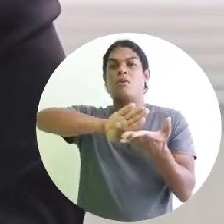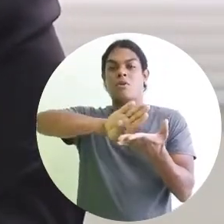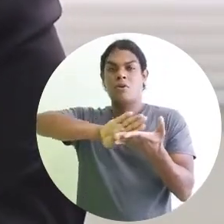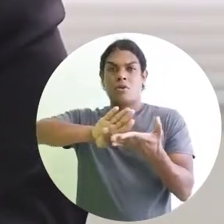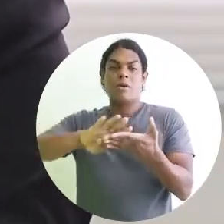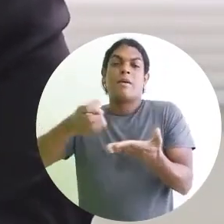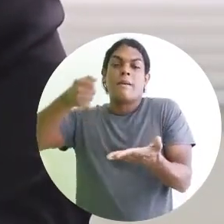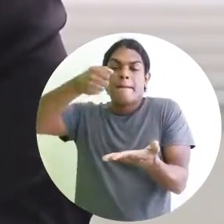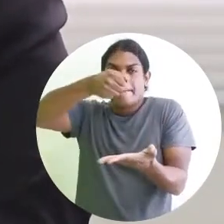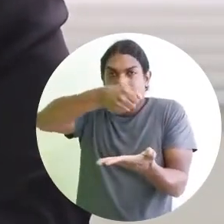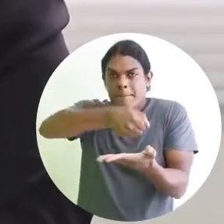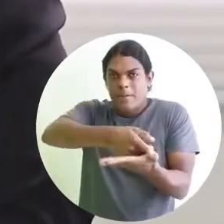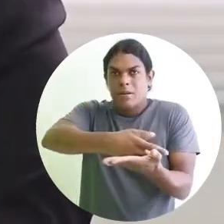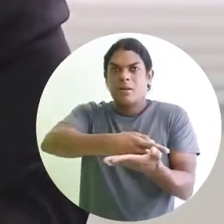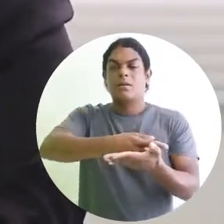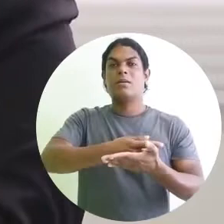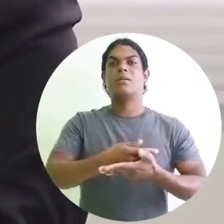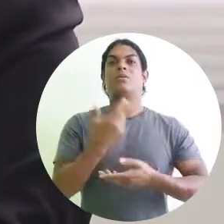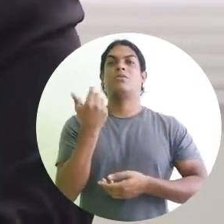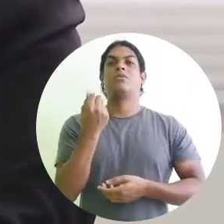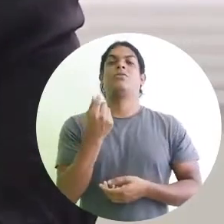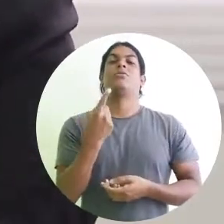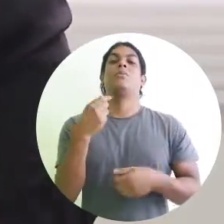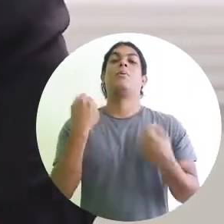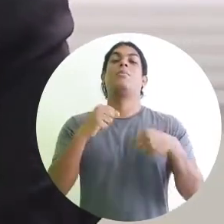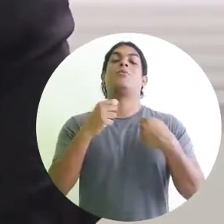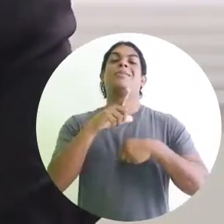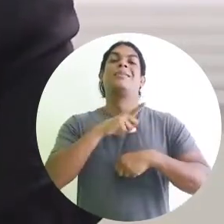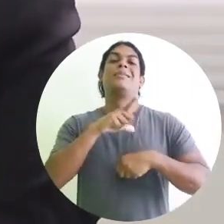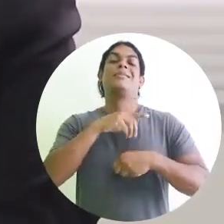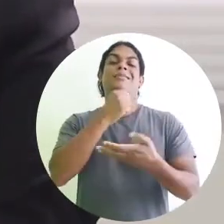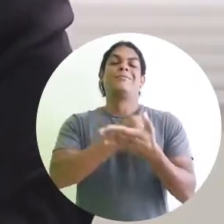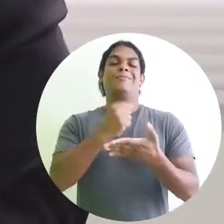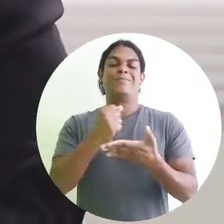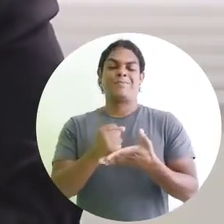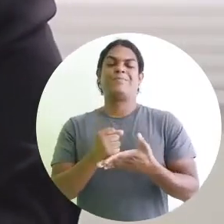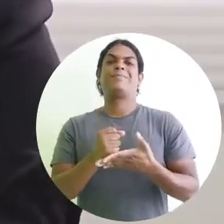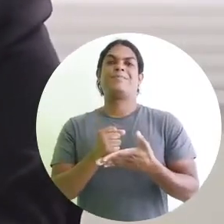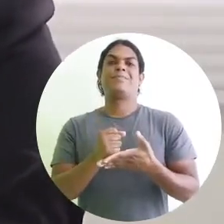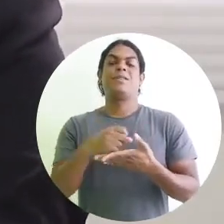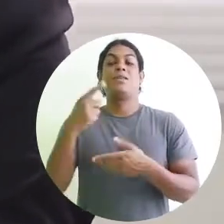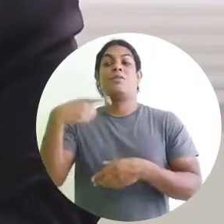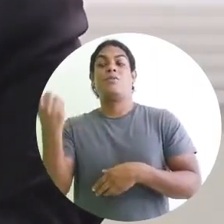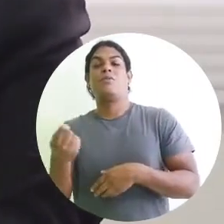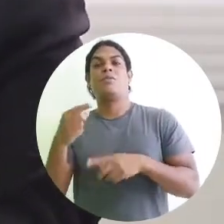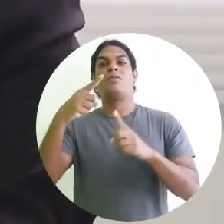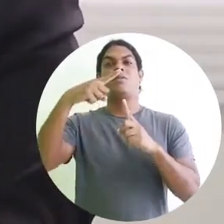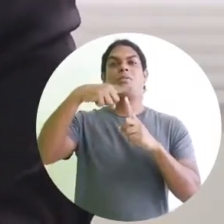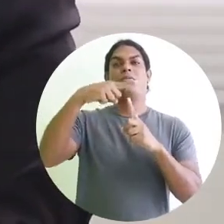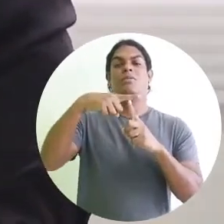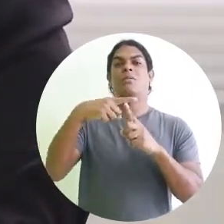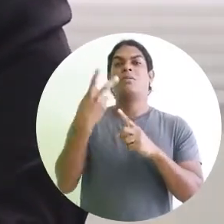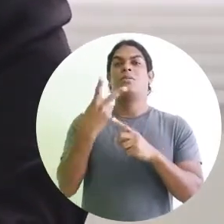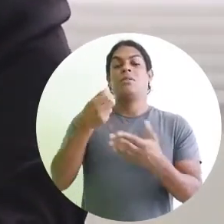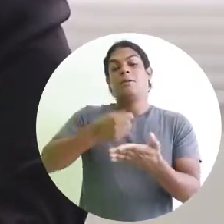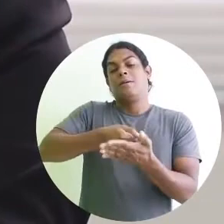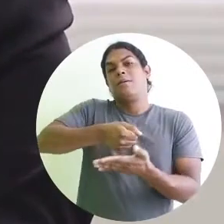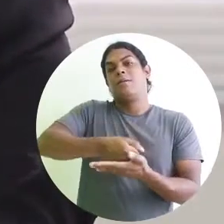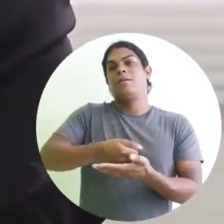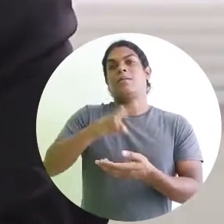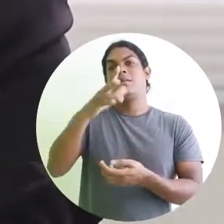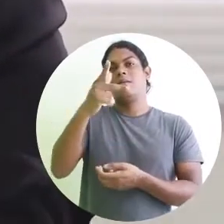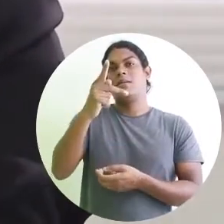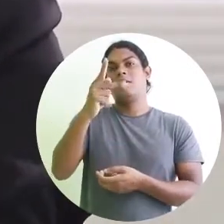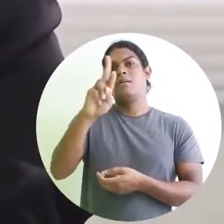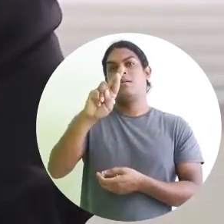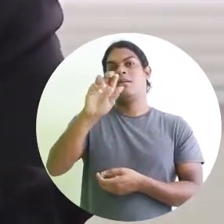o pagamento na hora para poder retirar a documentação. E um pagamento a prazo é quando o importador vai dar